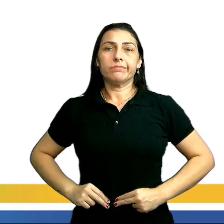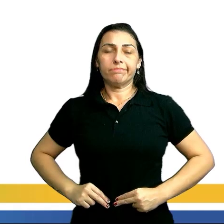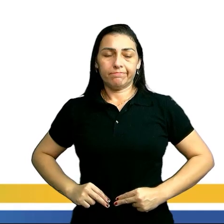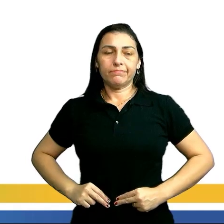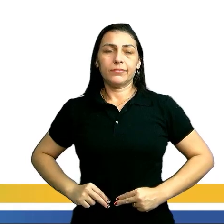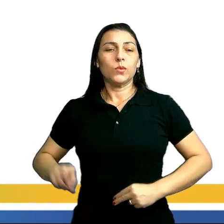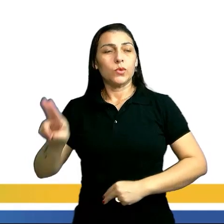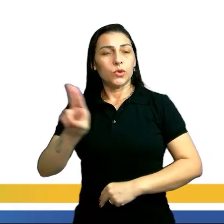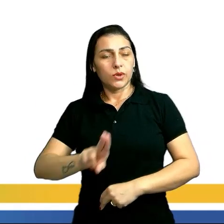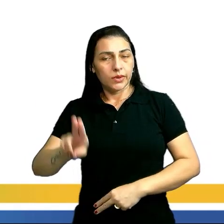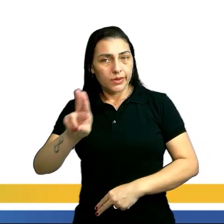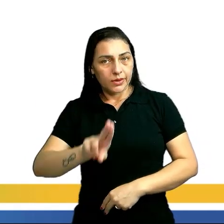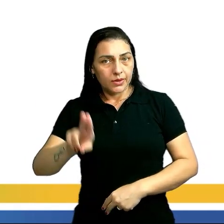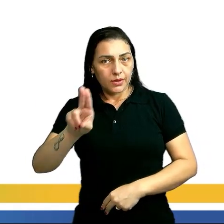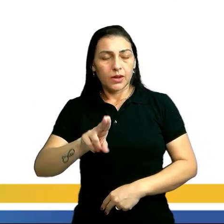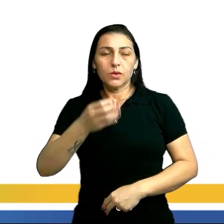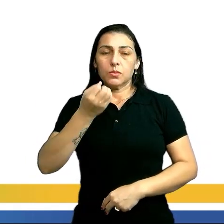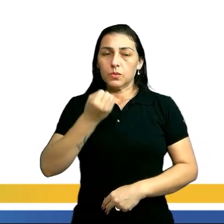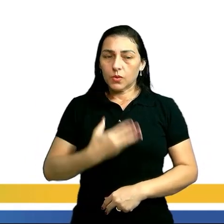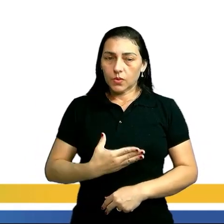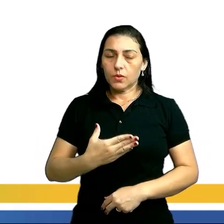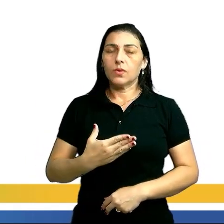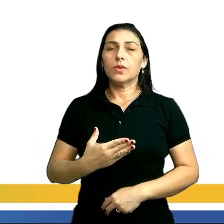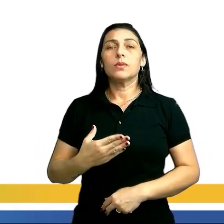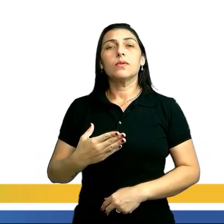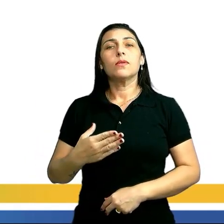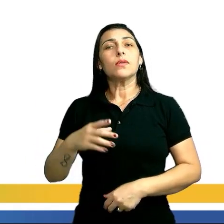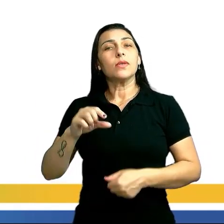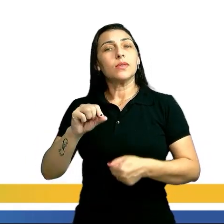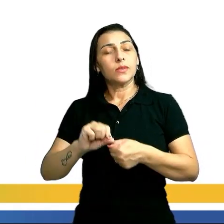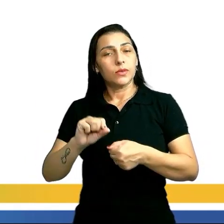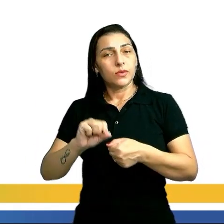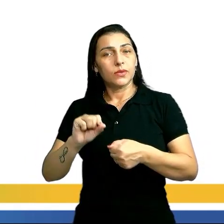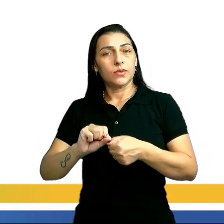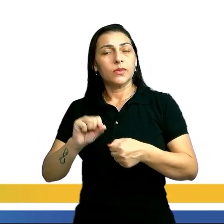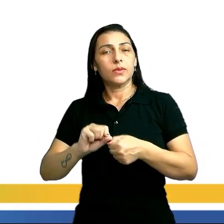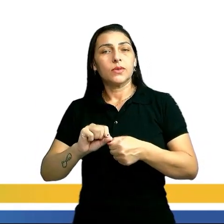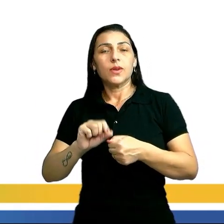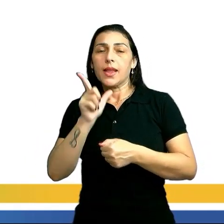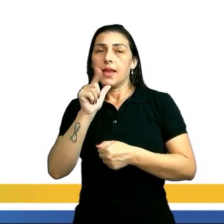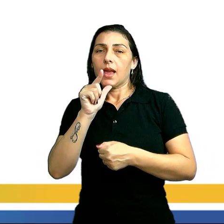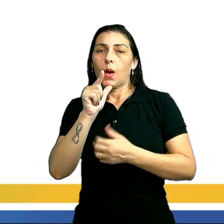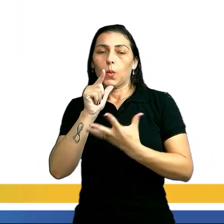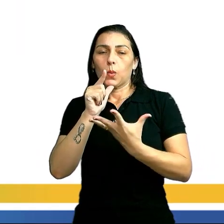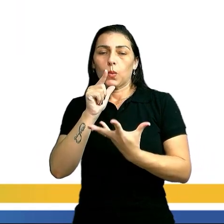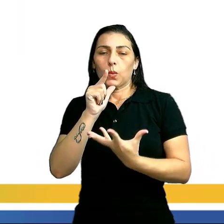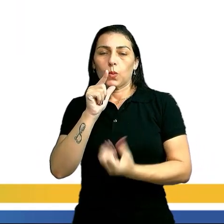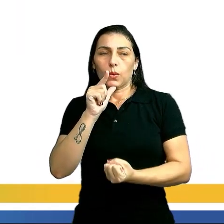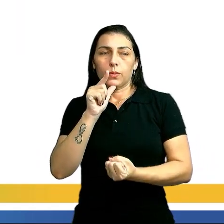Daí uma utilidade bastante boa aí dos polímeros é para retenção de líquidos, de água.